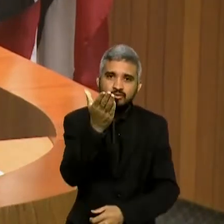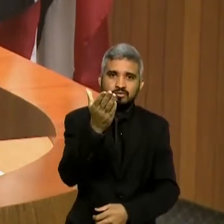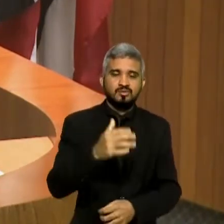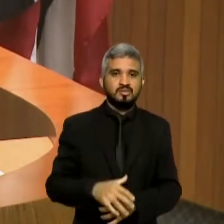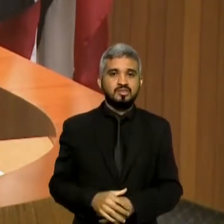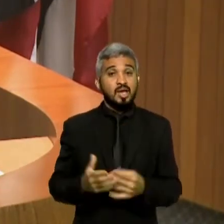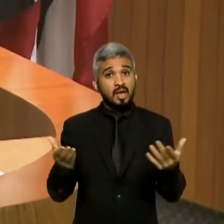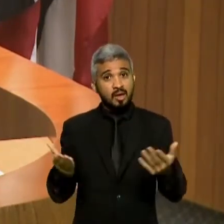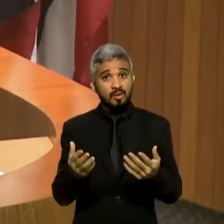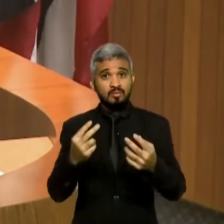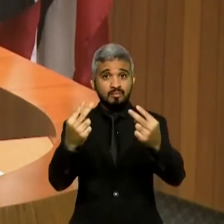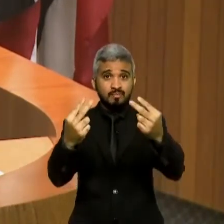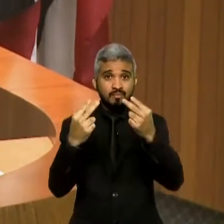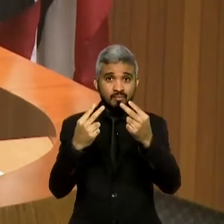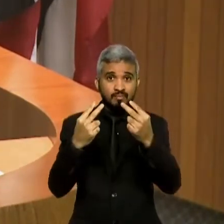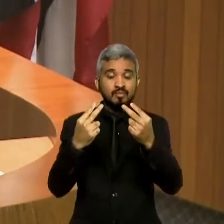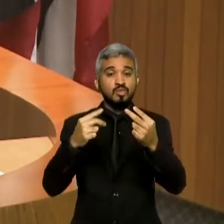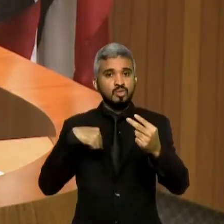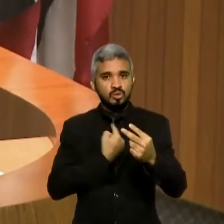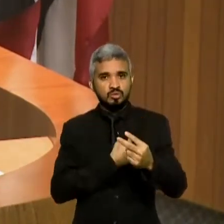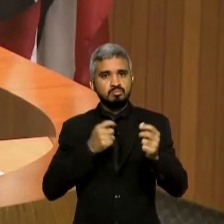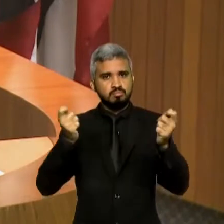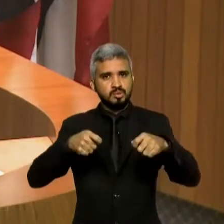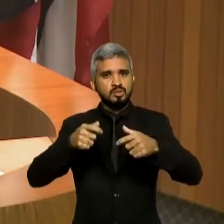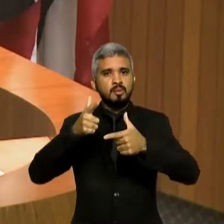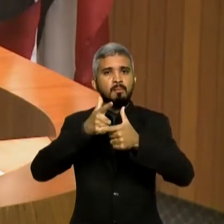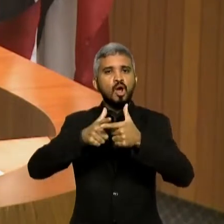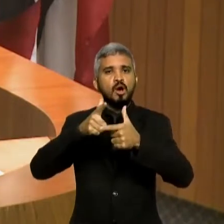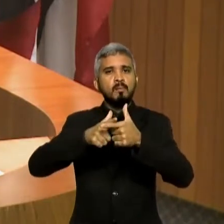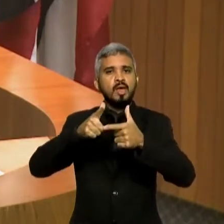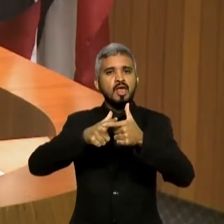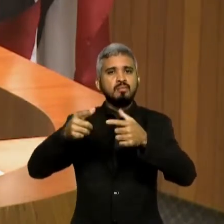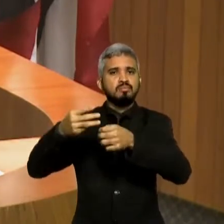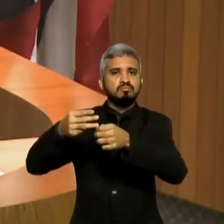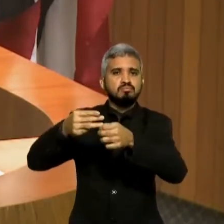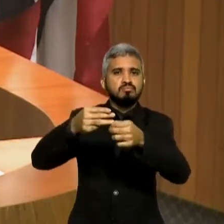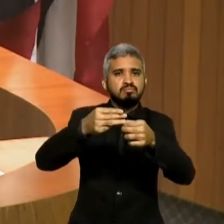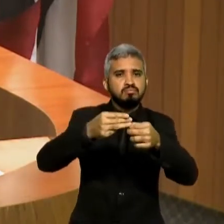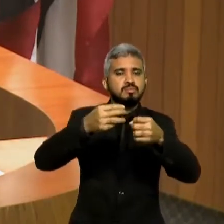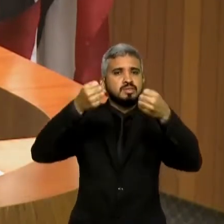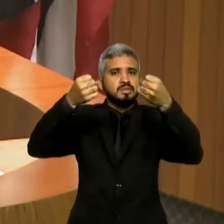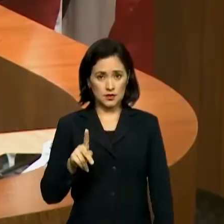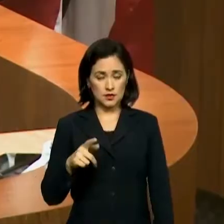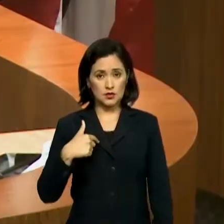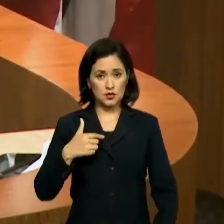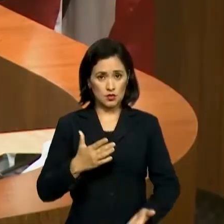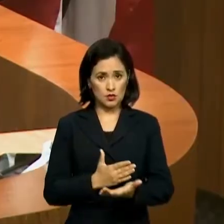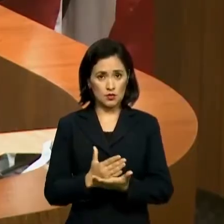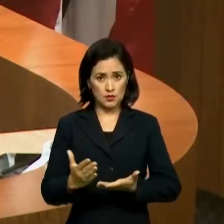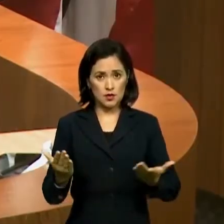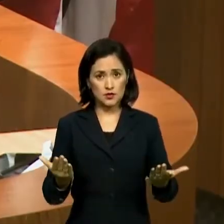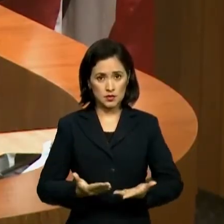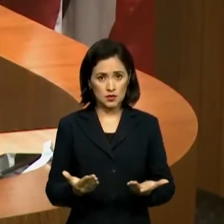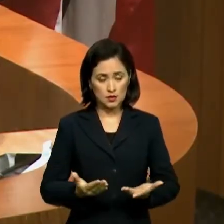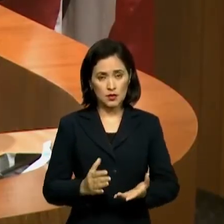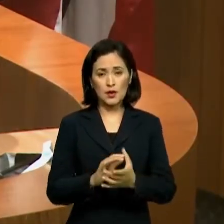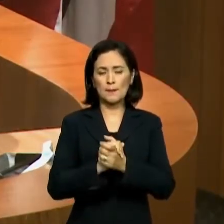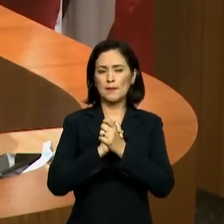sobre os problemas desses municípios e vamos aumentar muito, inclusive, nossas ações parlamentares. Parabenizando